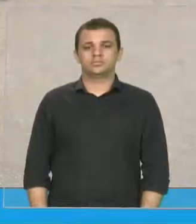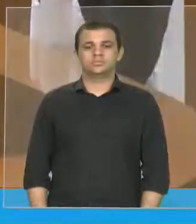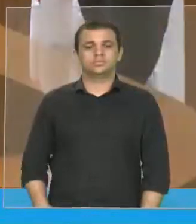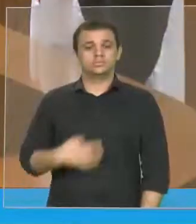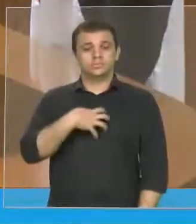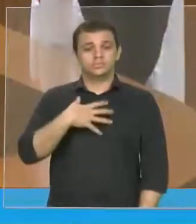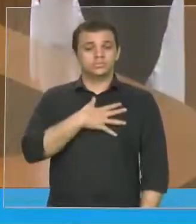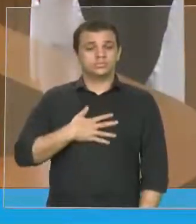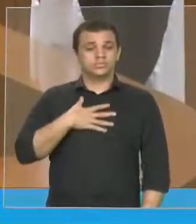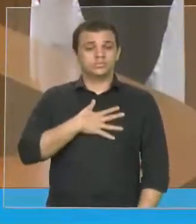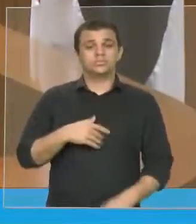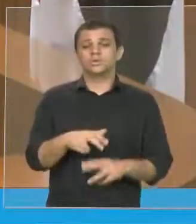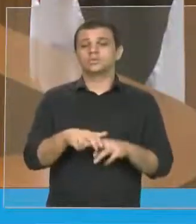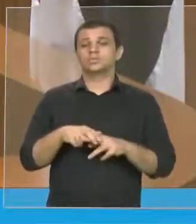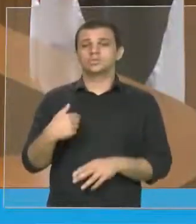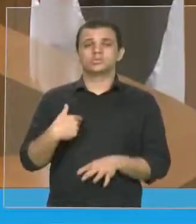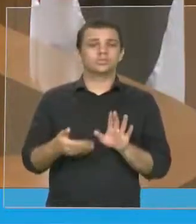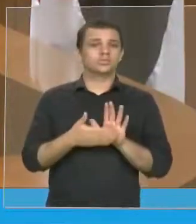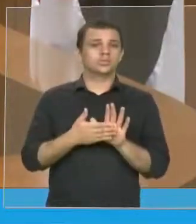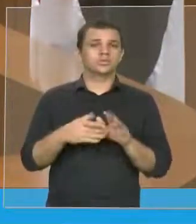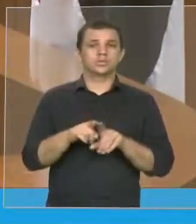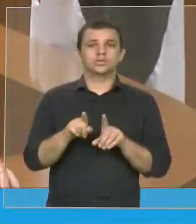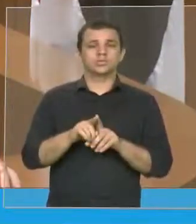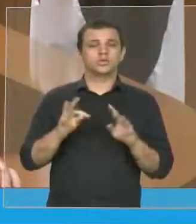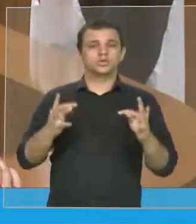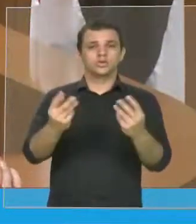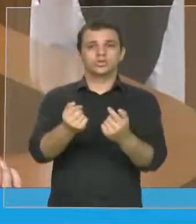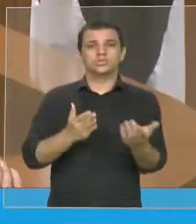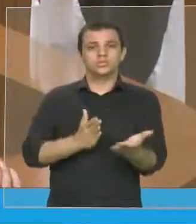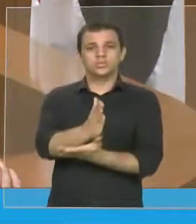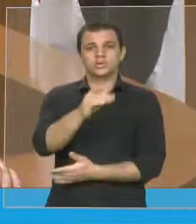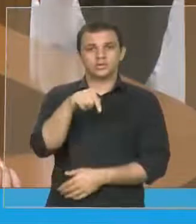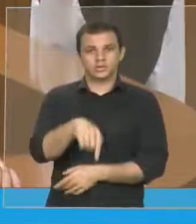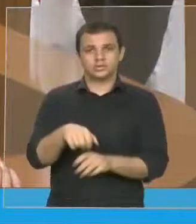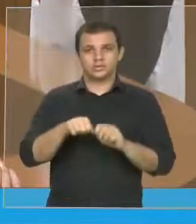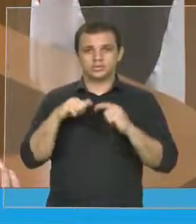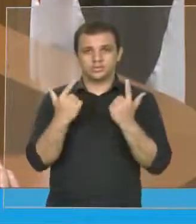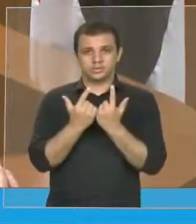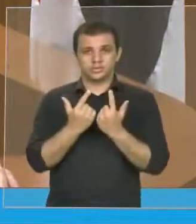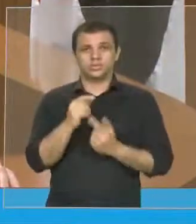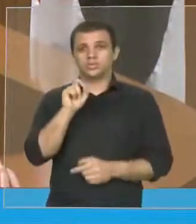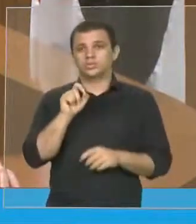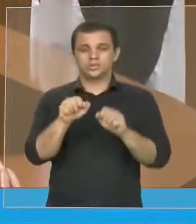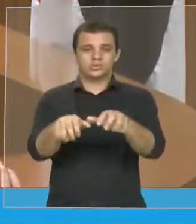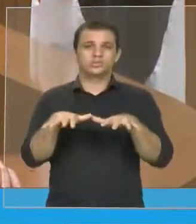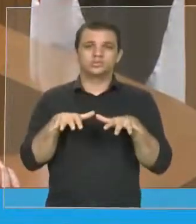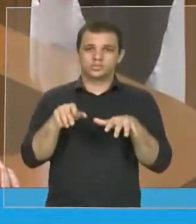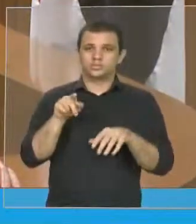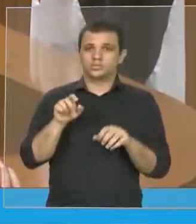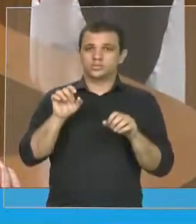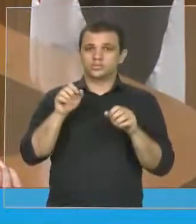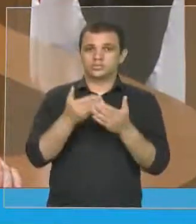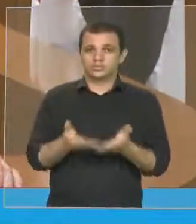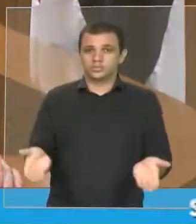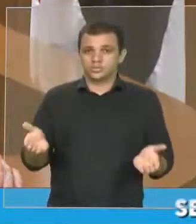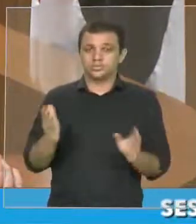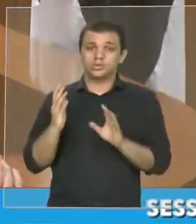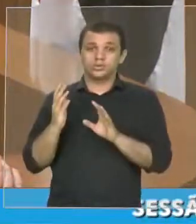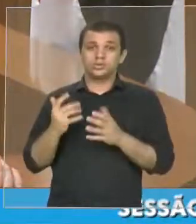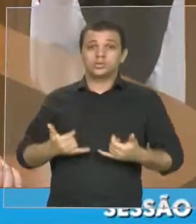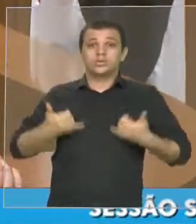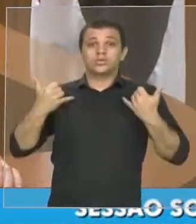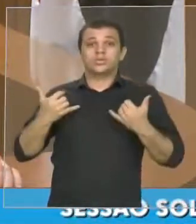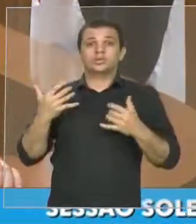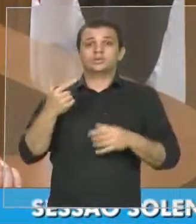propor e ter sido aprovado por unanimidade por esta casa uma sessão solene em comemoração aos 70 anos